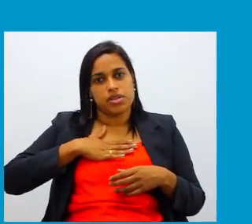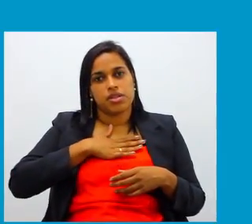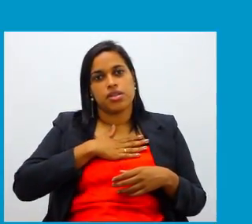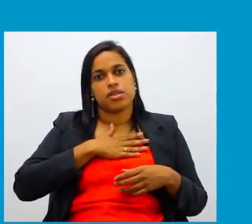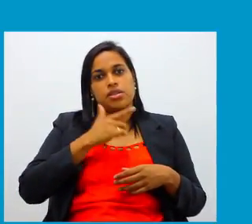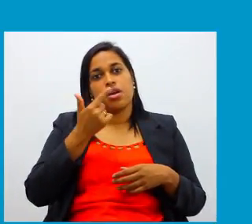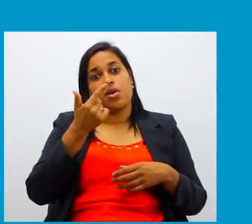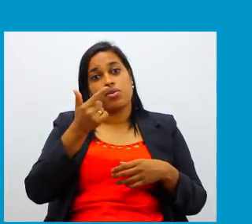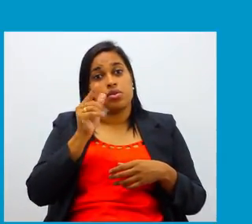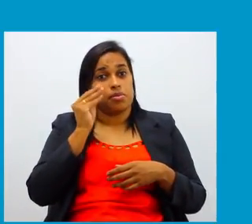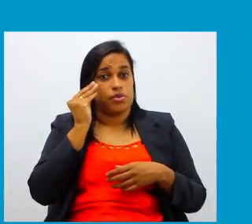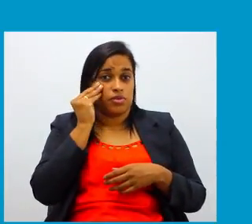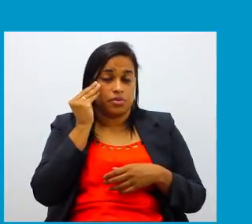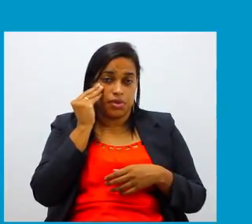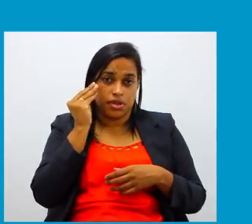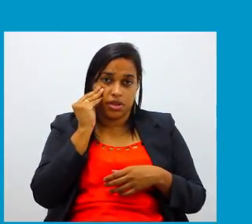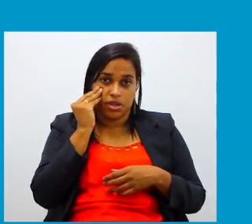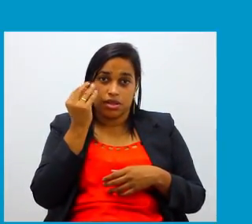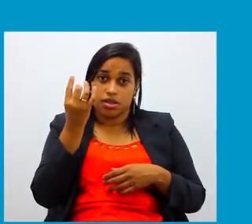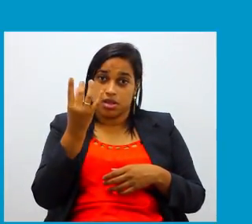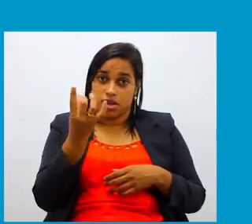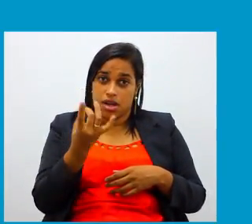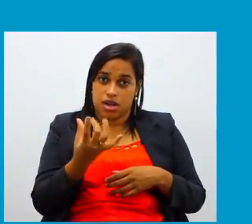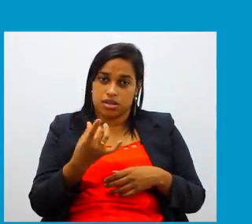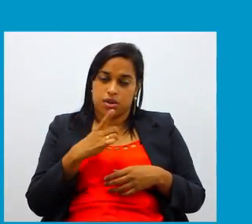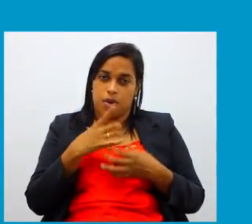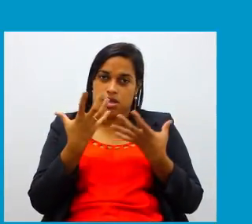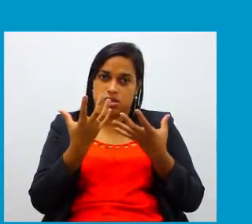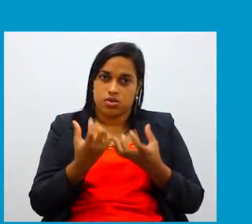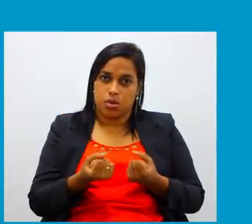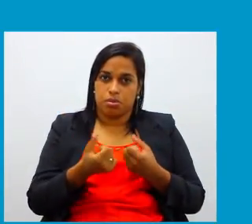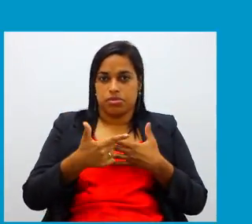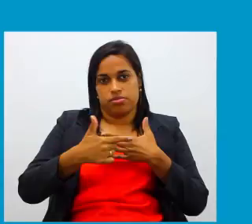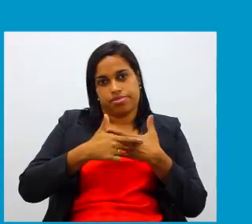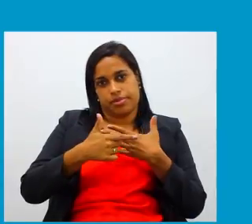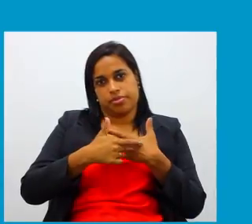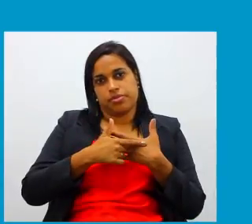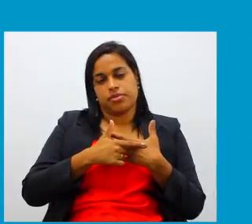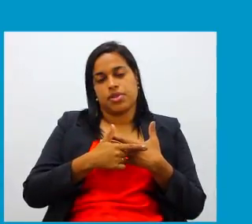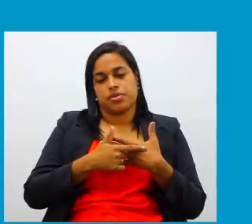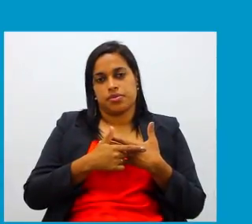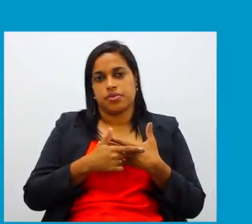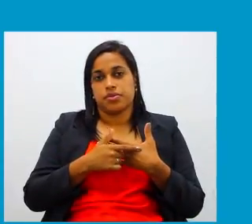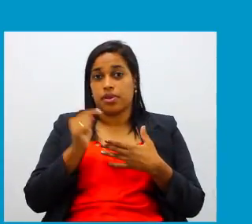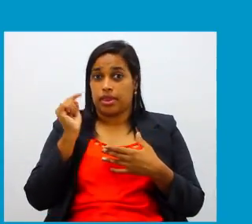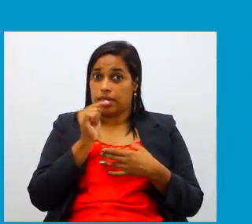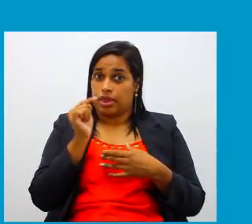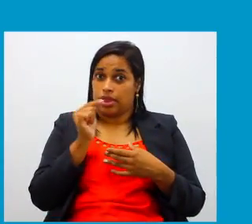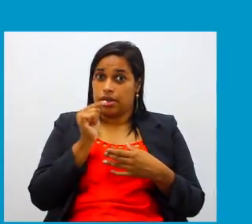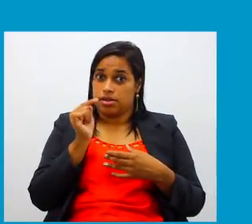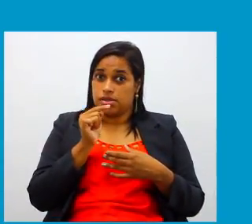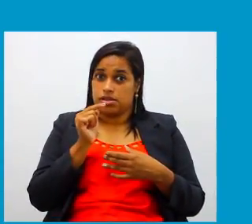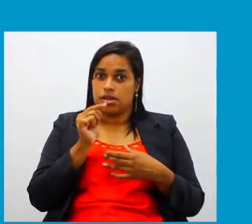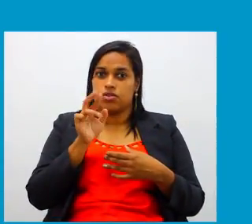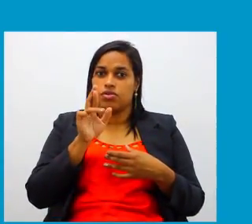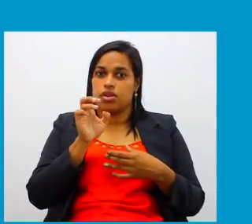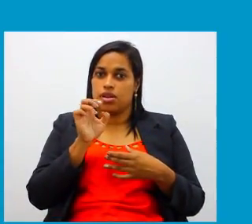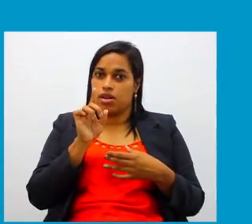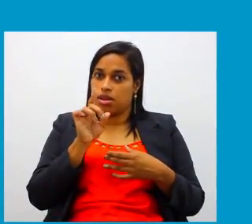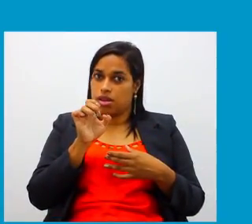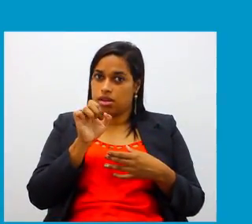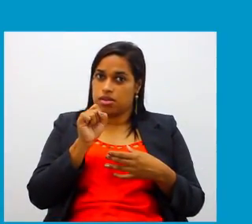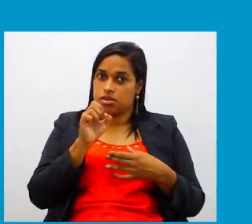outro é a mais experiente, cada um assume um papel. Dessas redes sociais, a gente precisa